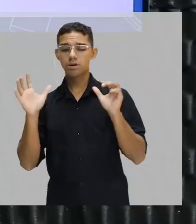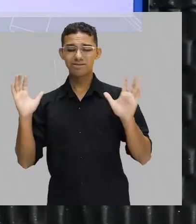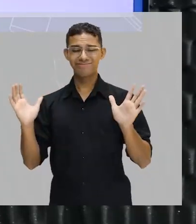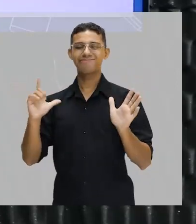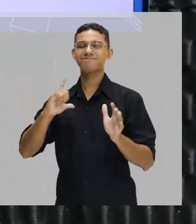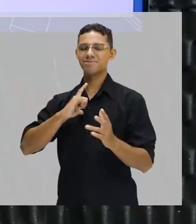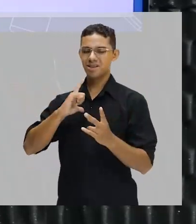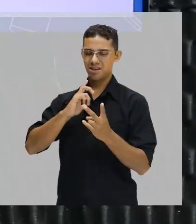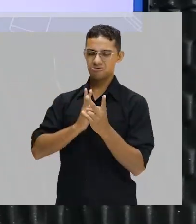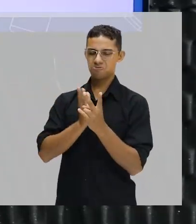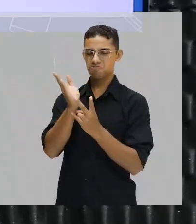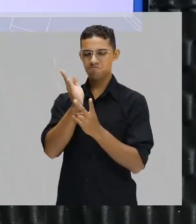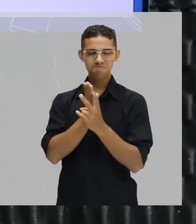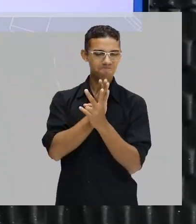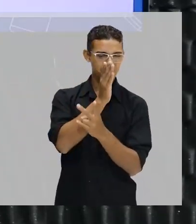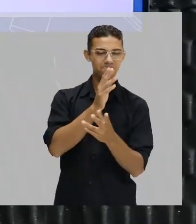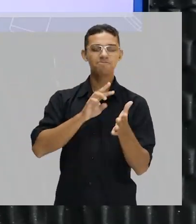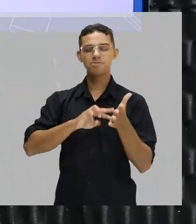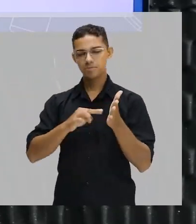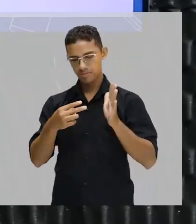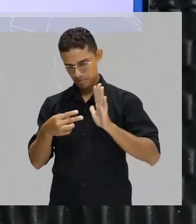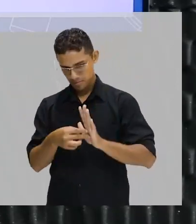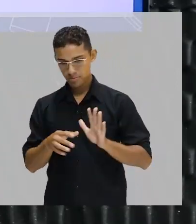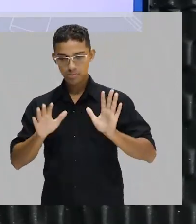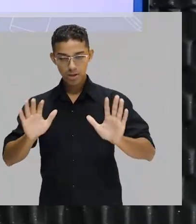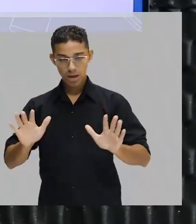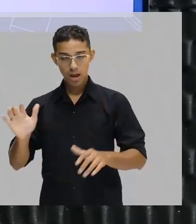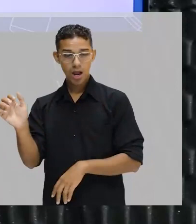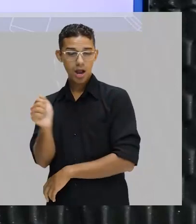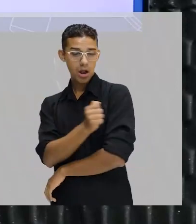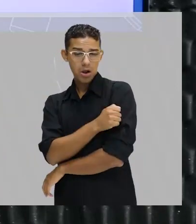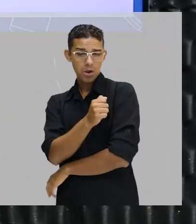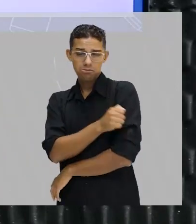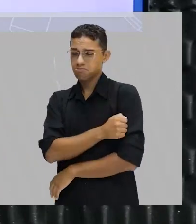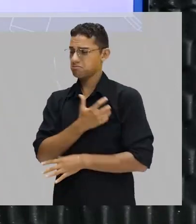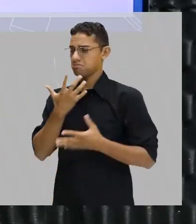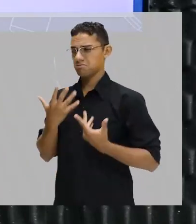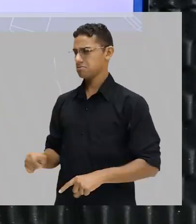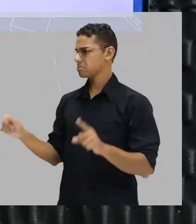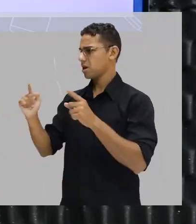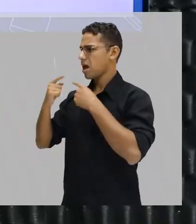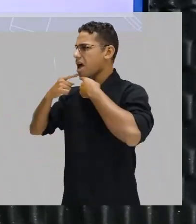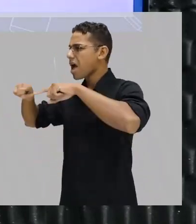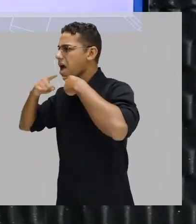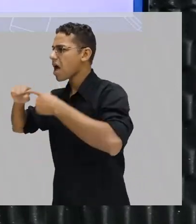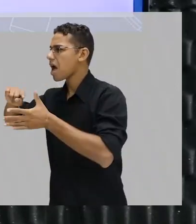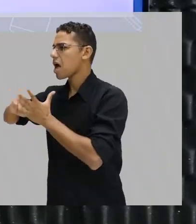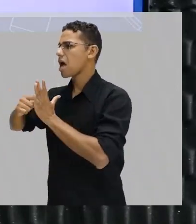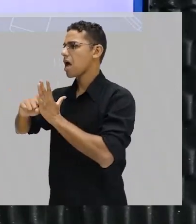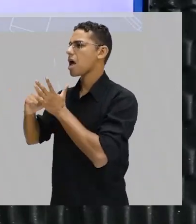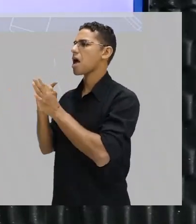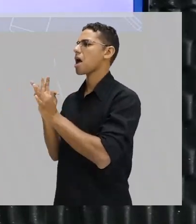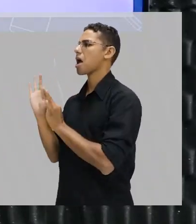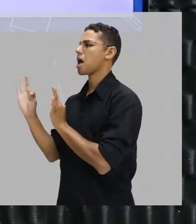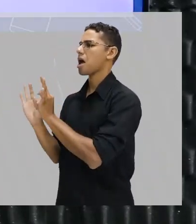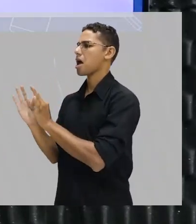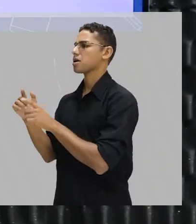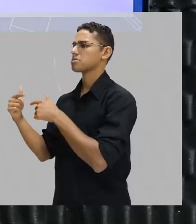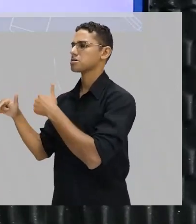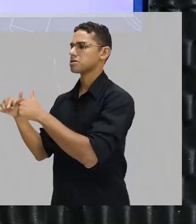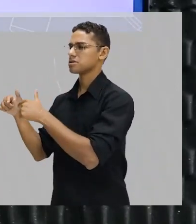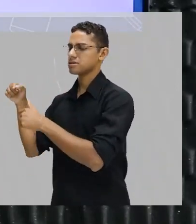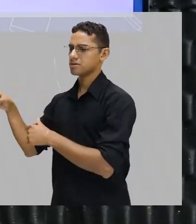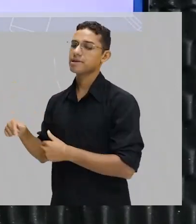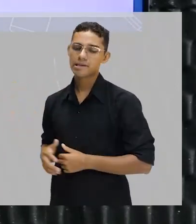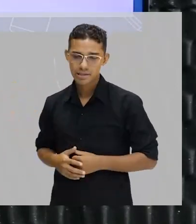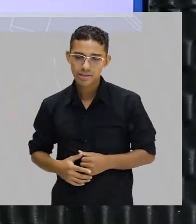ver aqui. Os alunos insatisfeitos reclamaram da nota no trabalho. Perceba que a ambiguidade